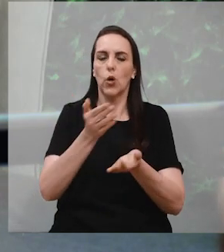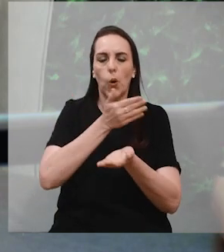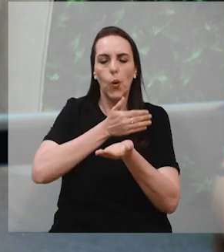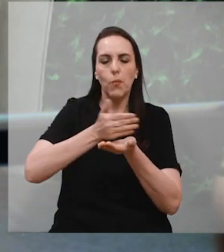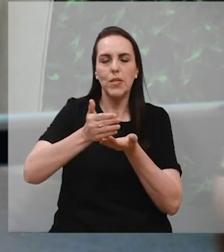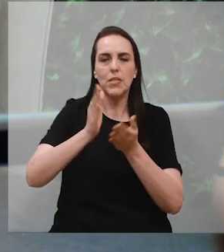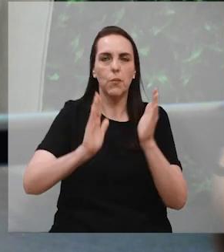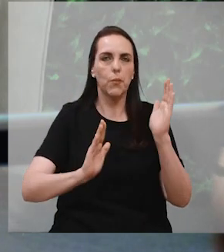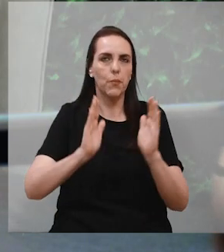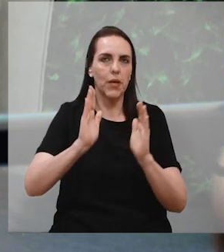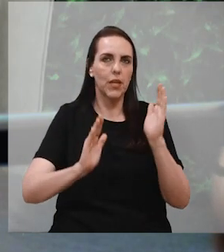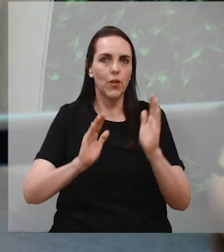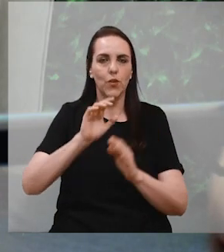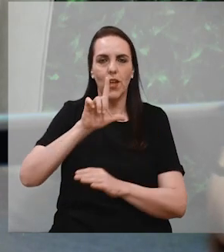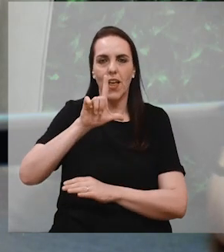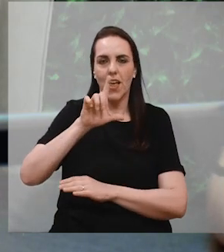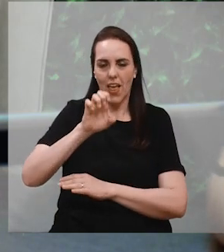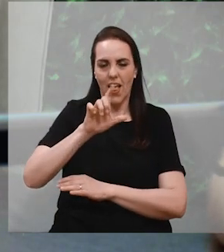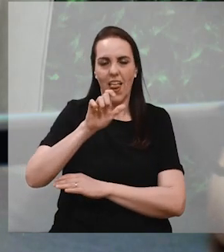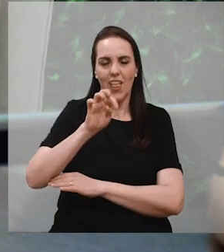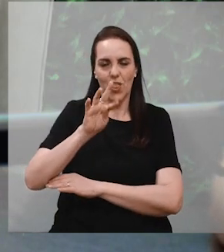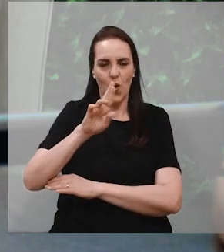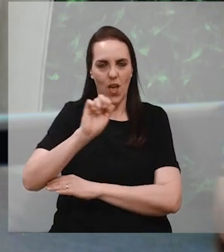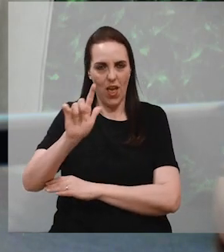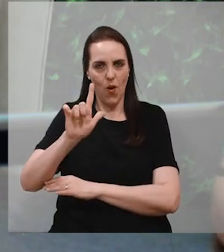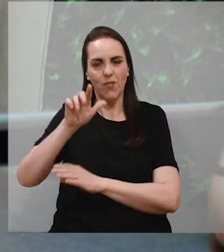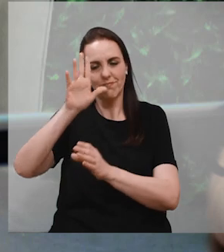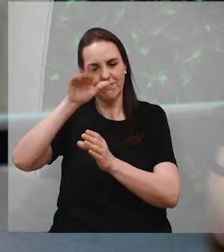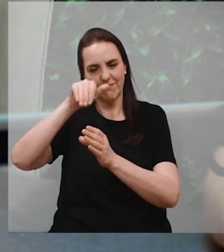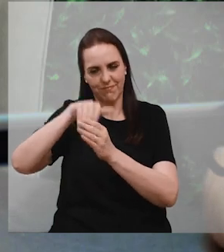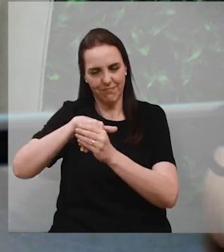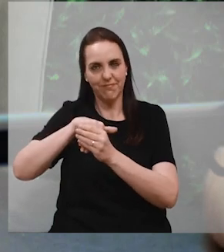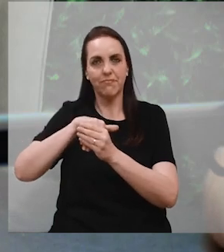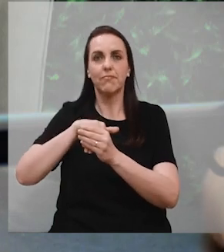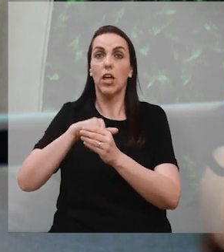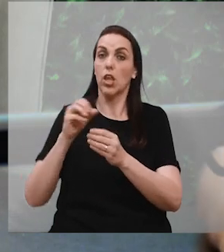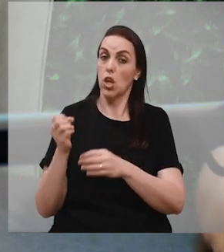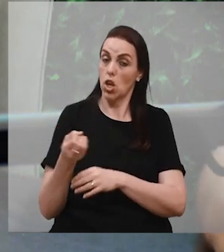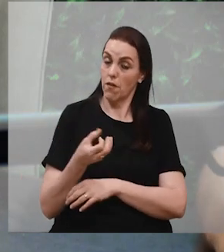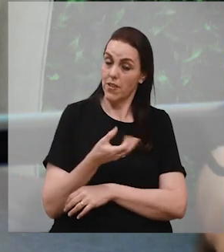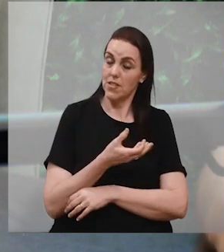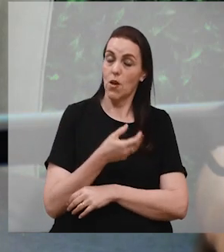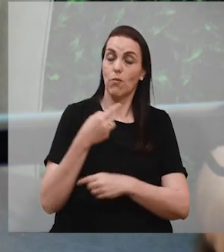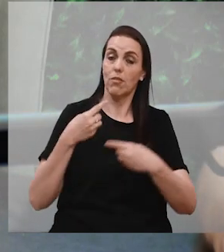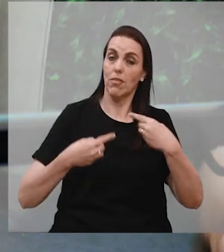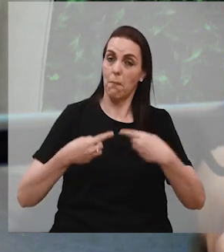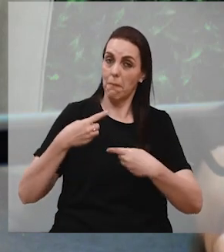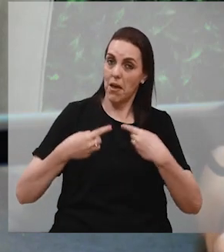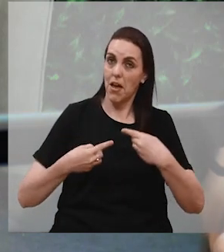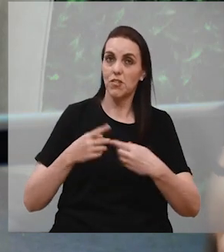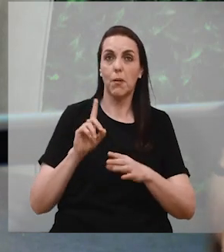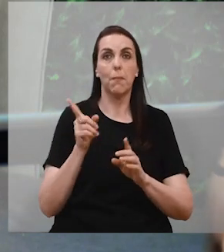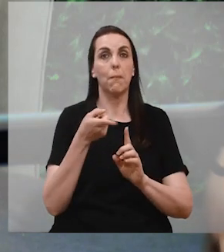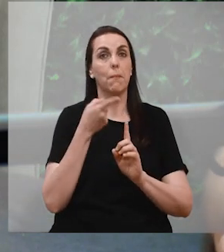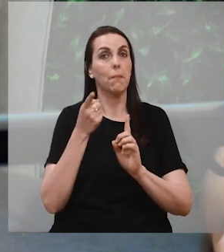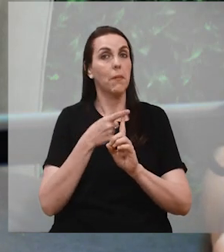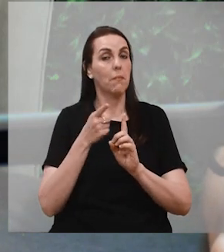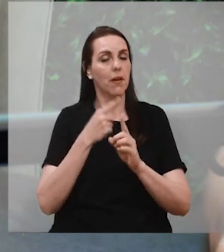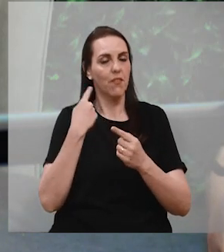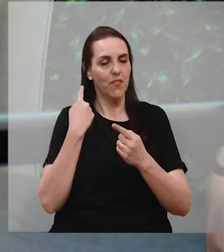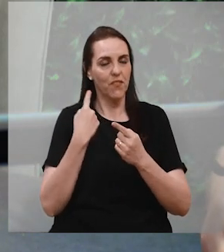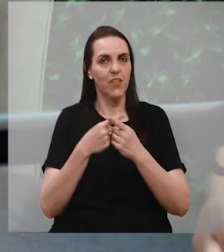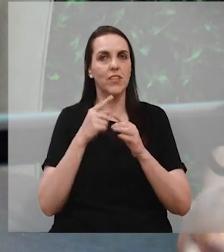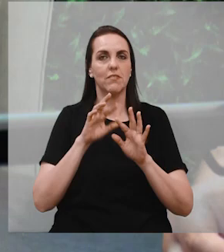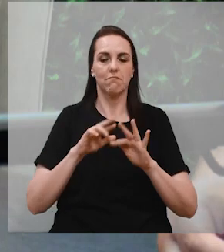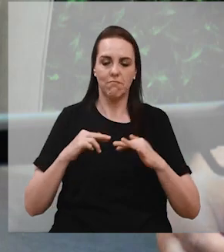período eleitoral e com inovações, né? Podemos dizer, com um debate que foi organizado, que pela primeira vez